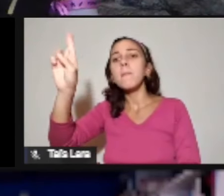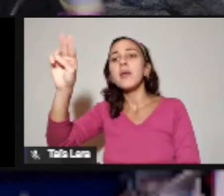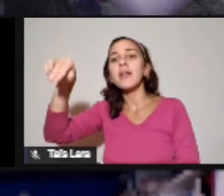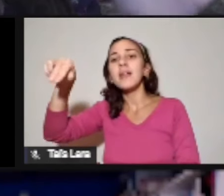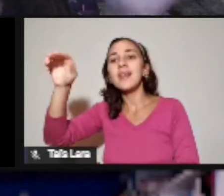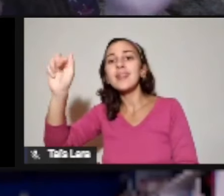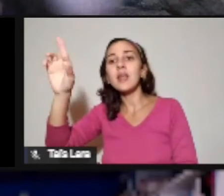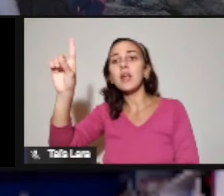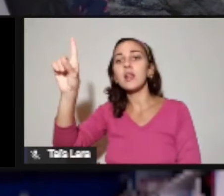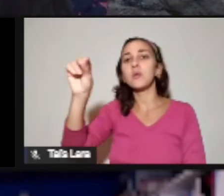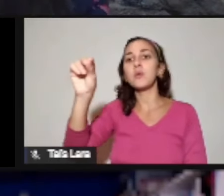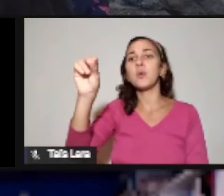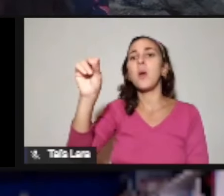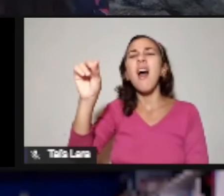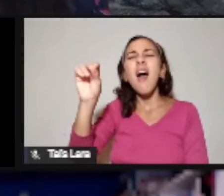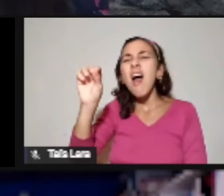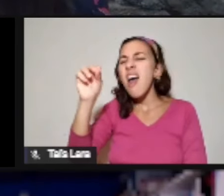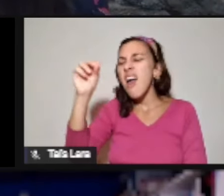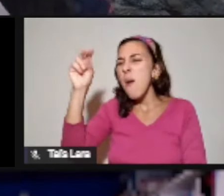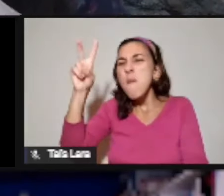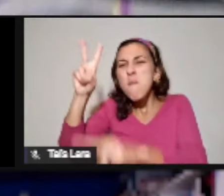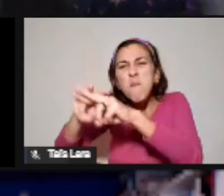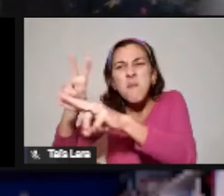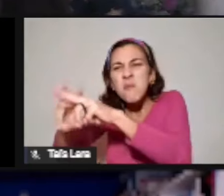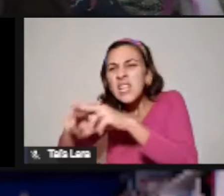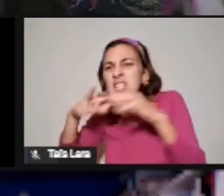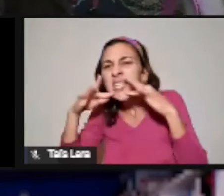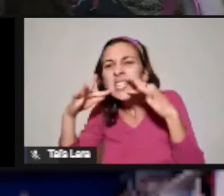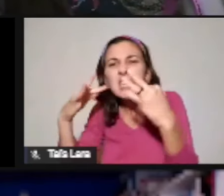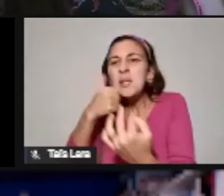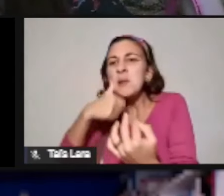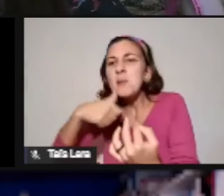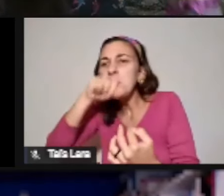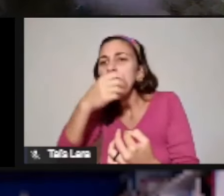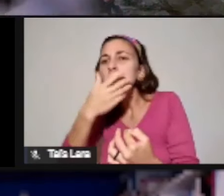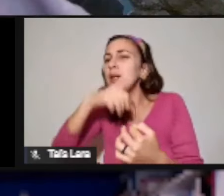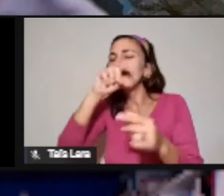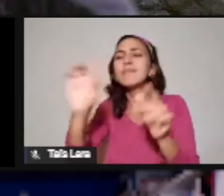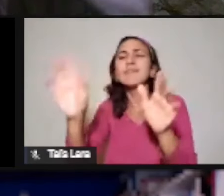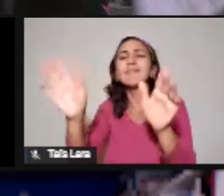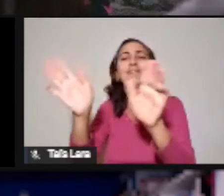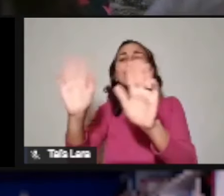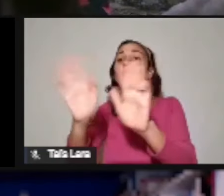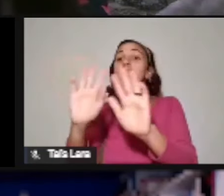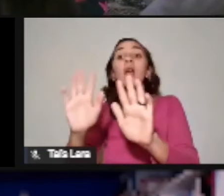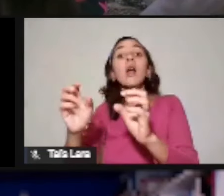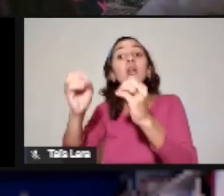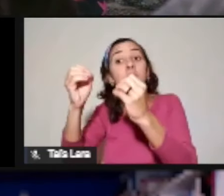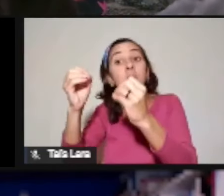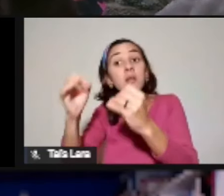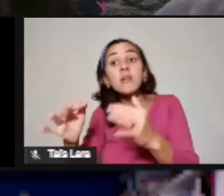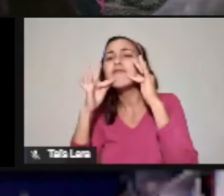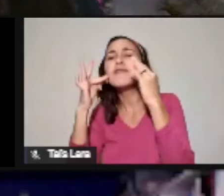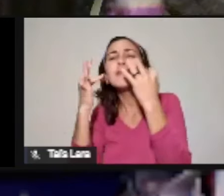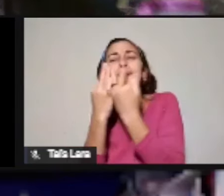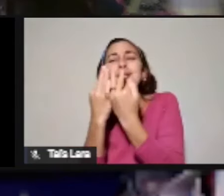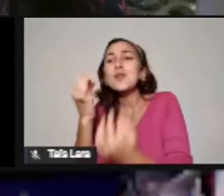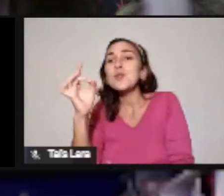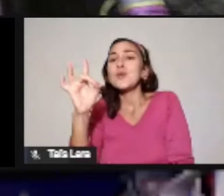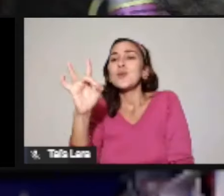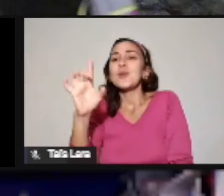gente olhe e pense assim, olha, se é preciso uma aldeia inteira para educar essa criança, essa família não pode estar sozinha.